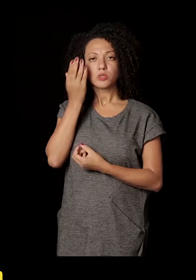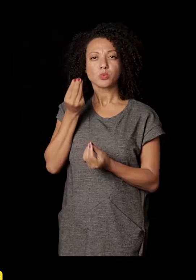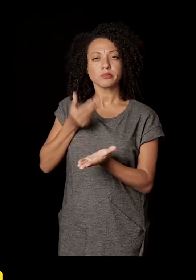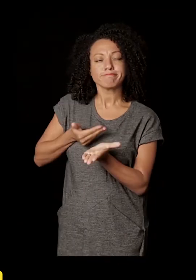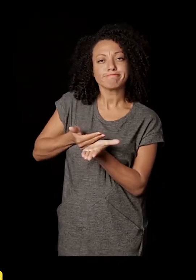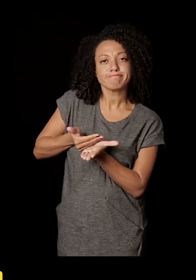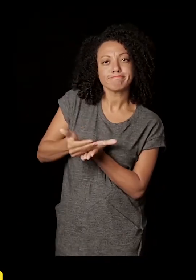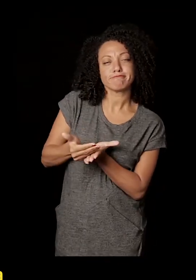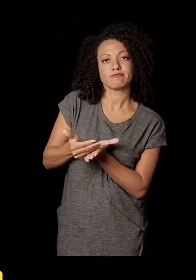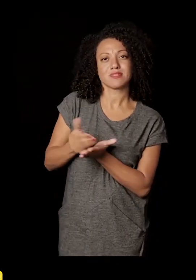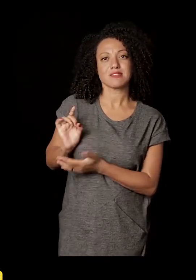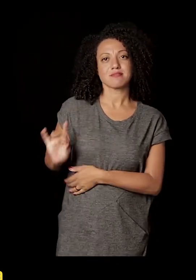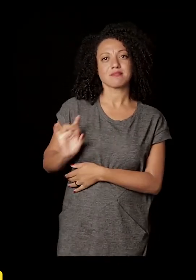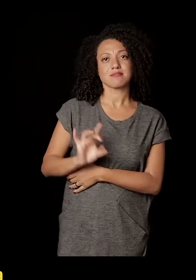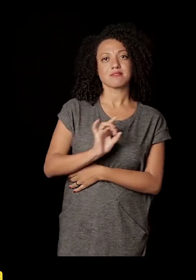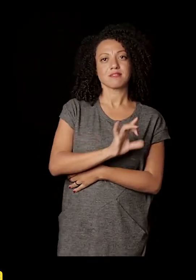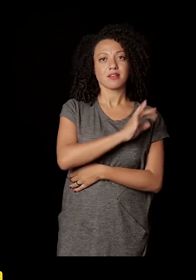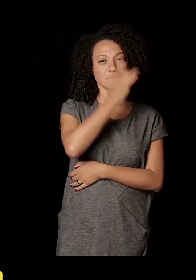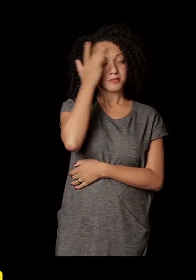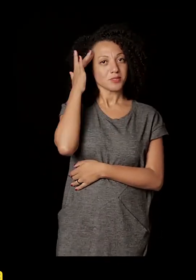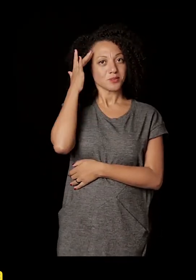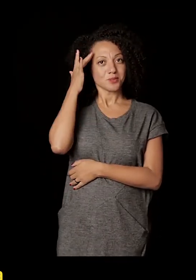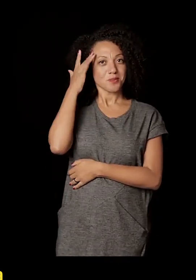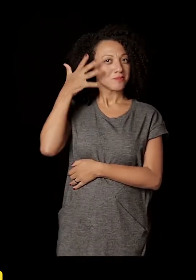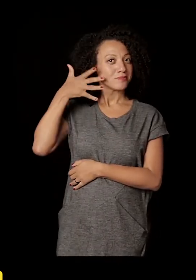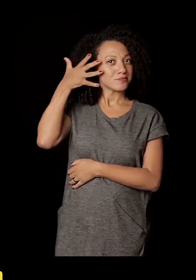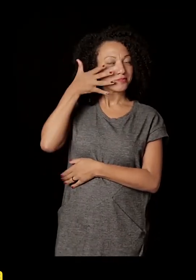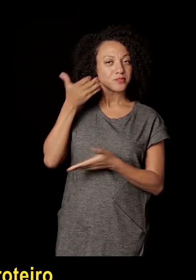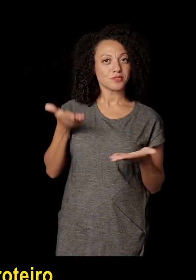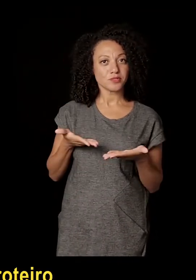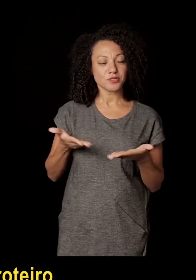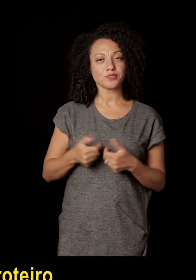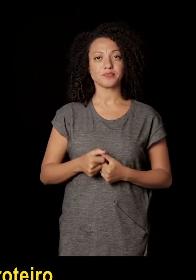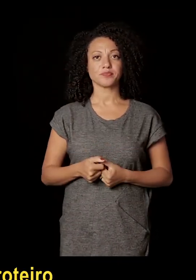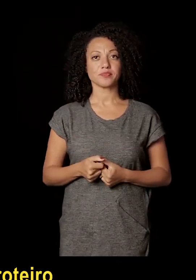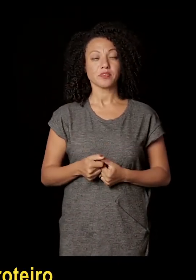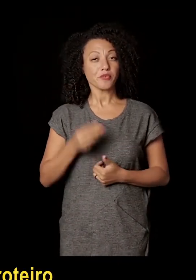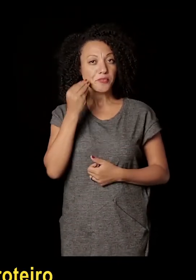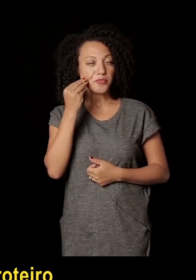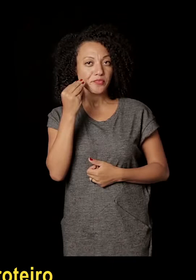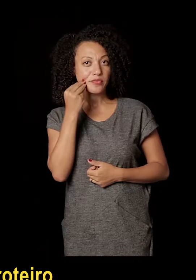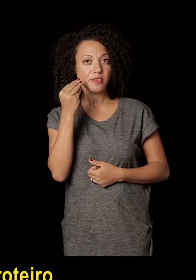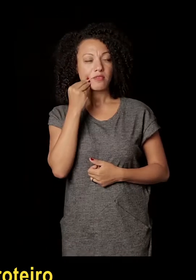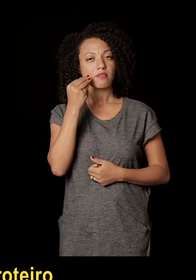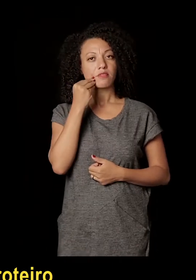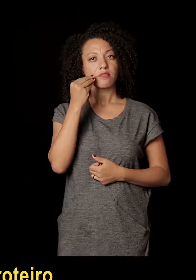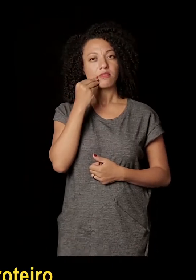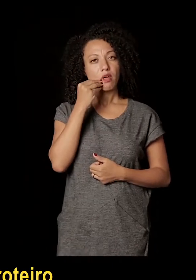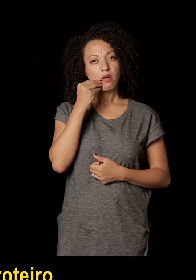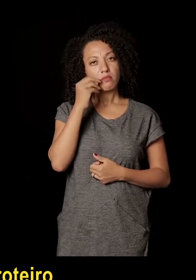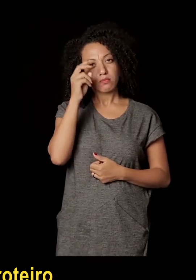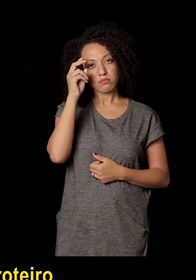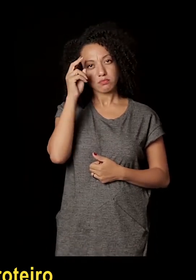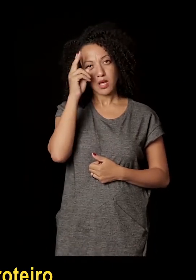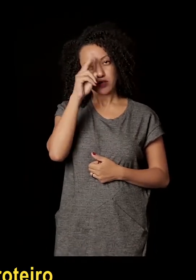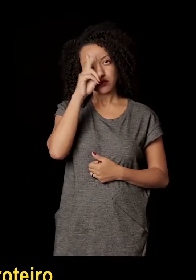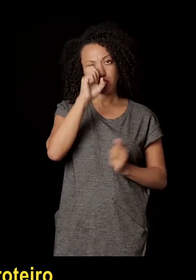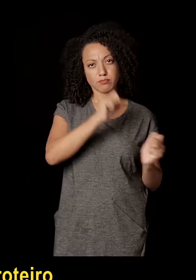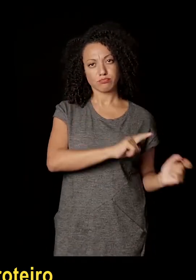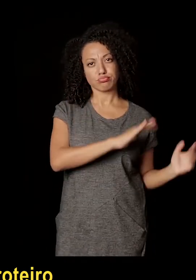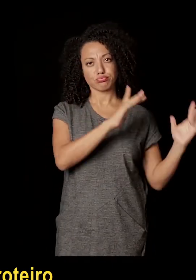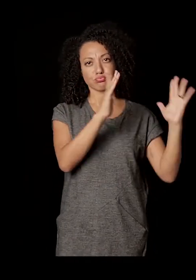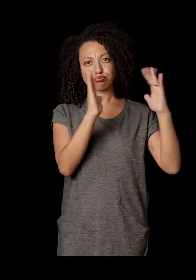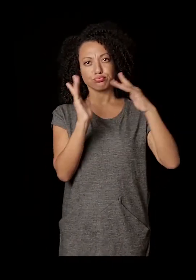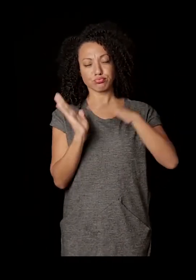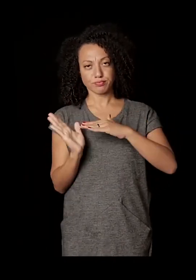né, de cada um dos presentes aqui e a gente tentar traçar esse roteiro histórico que começa lá